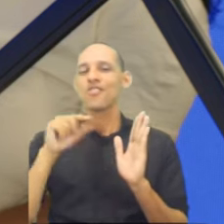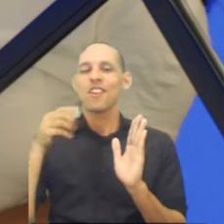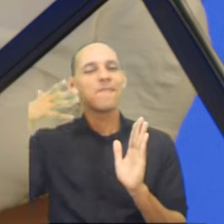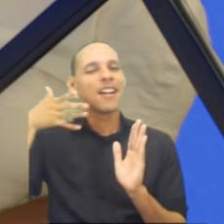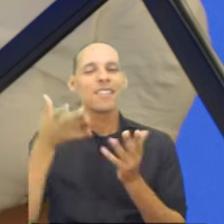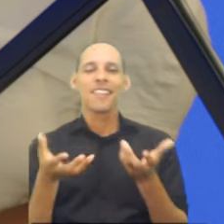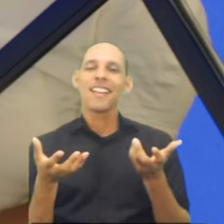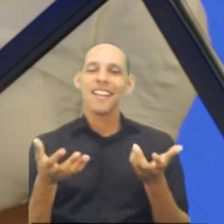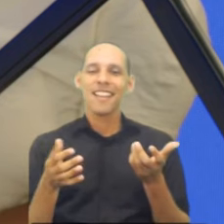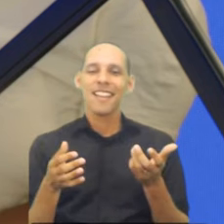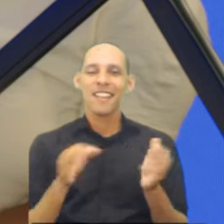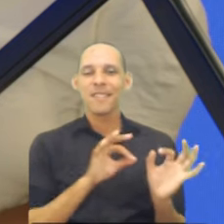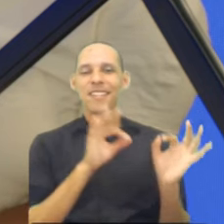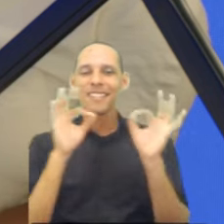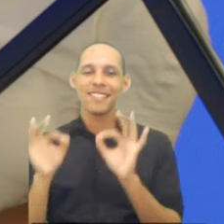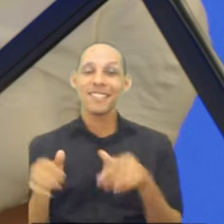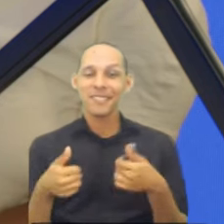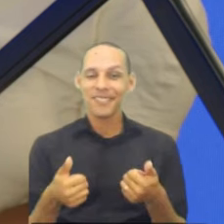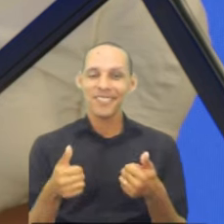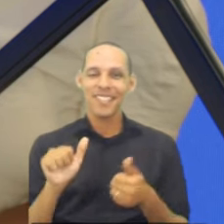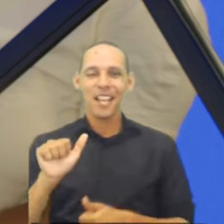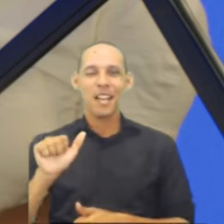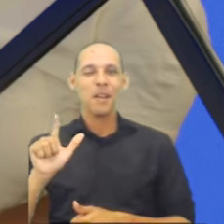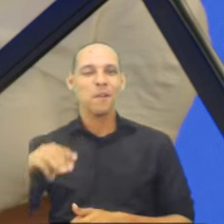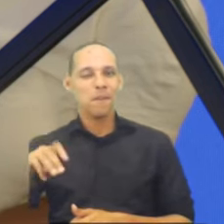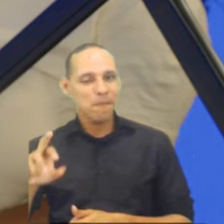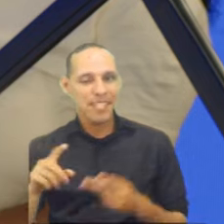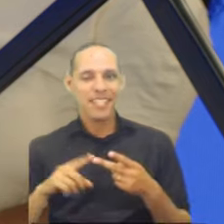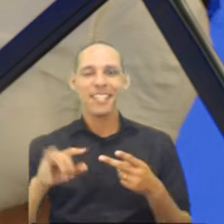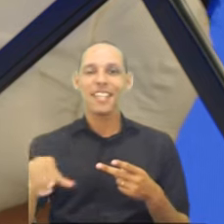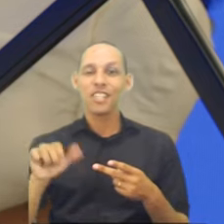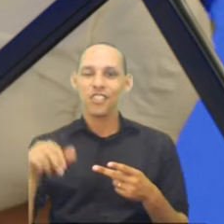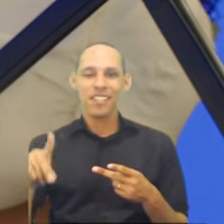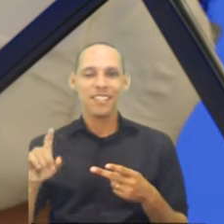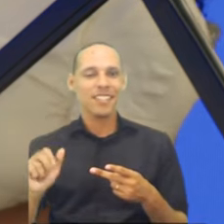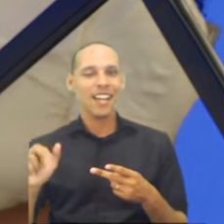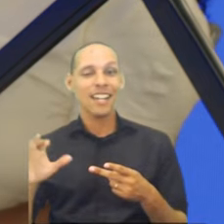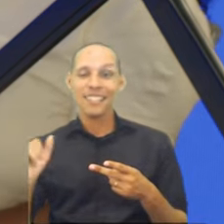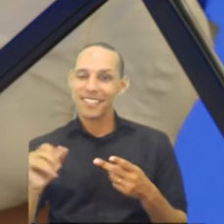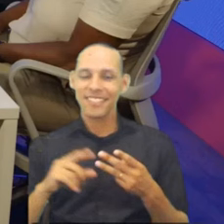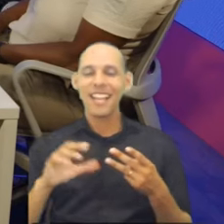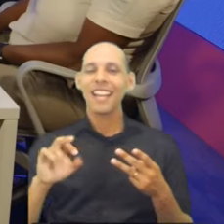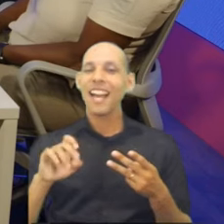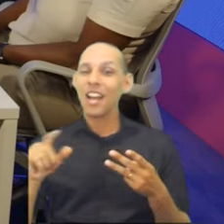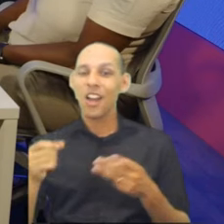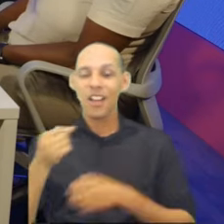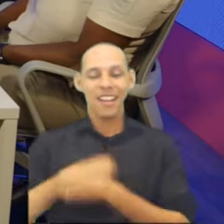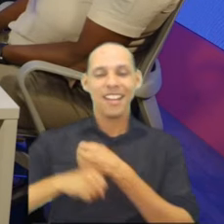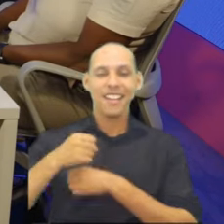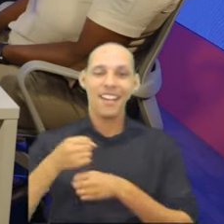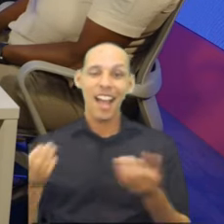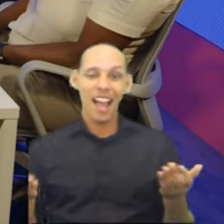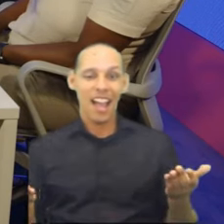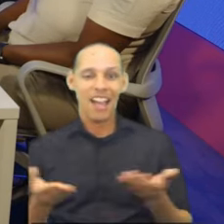escolher as palestras que você quer assistir Almir estará palestrando Jan Darci estará palestrando Carol teve